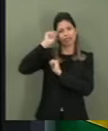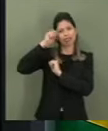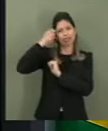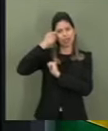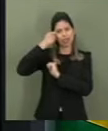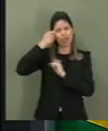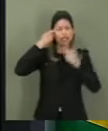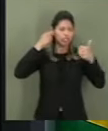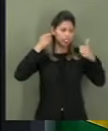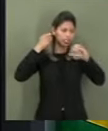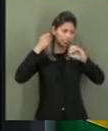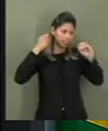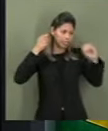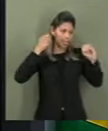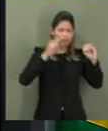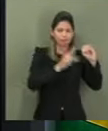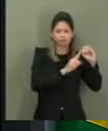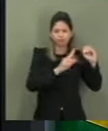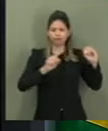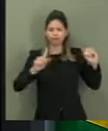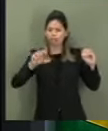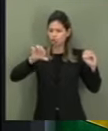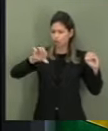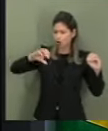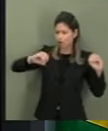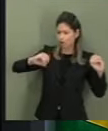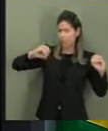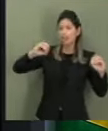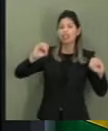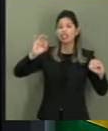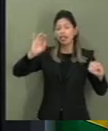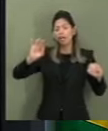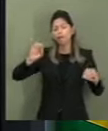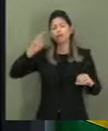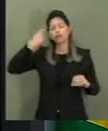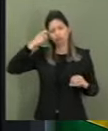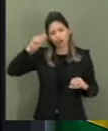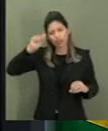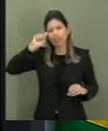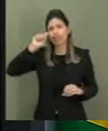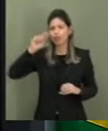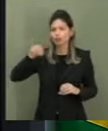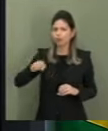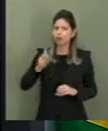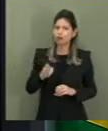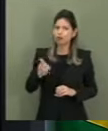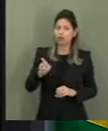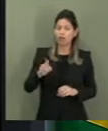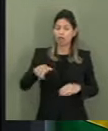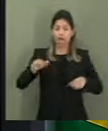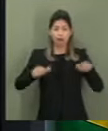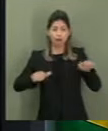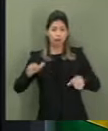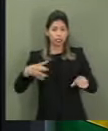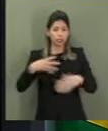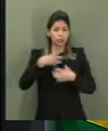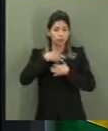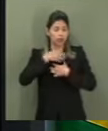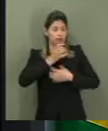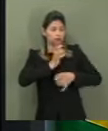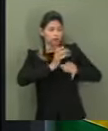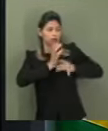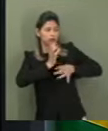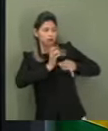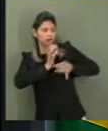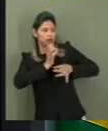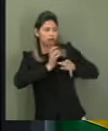negros. Direito a entrar num shopping ainda se peleia, sem o medo de ser parado pelo segurança